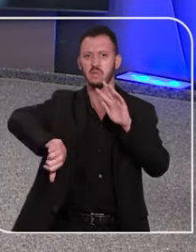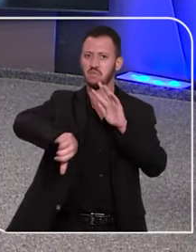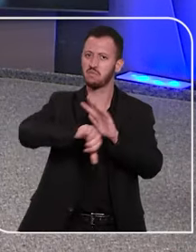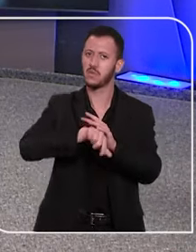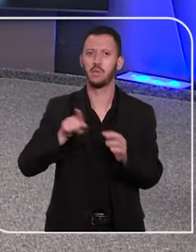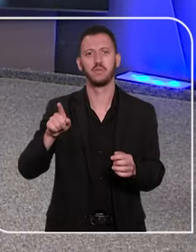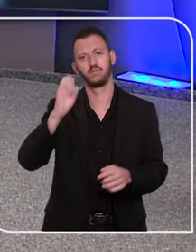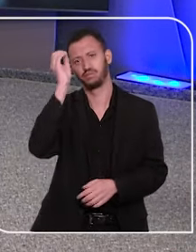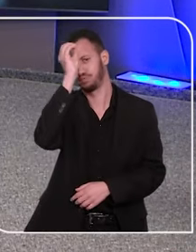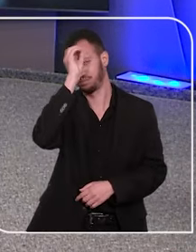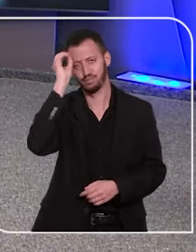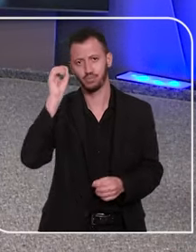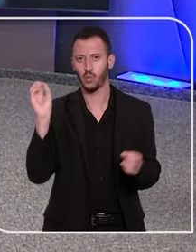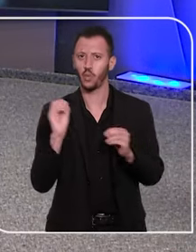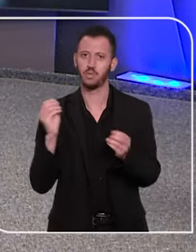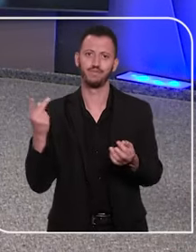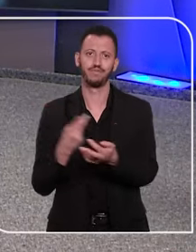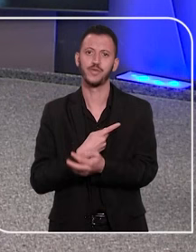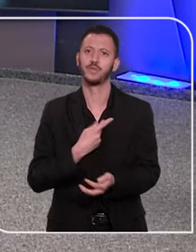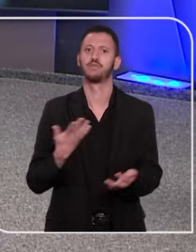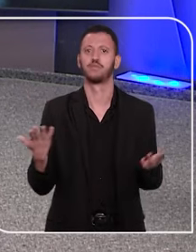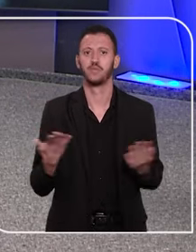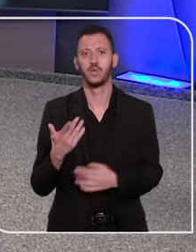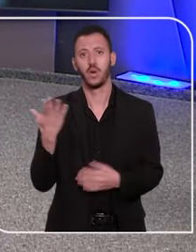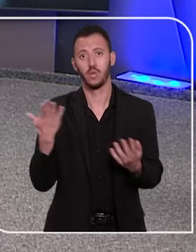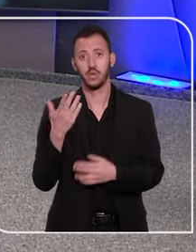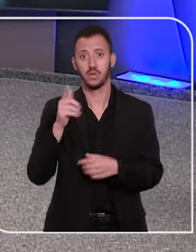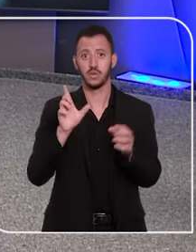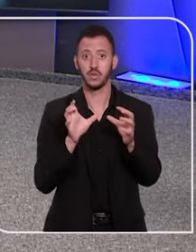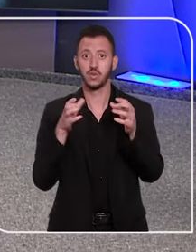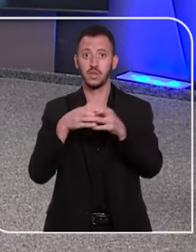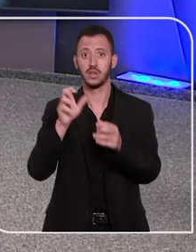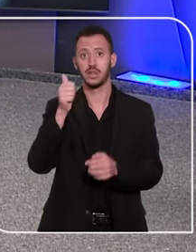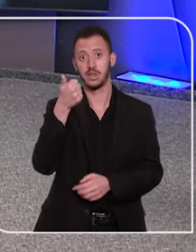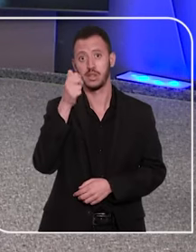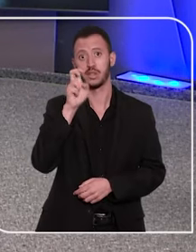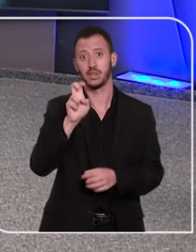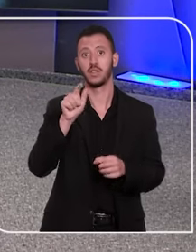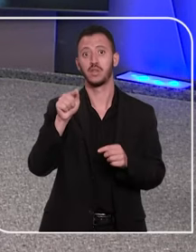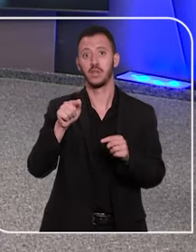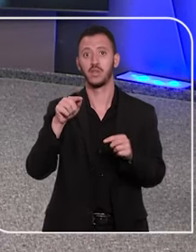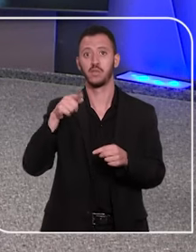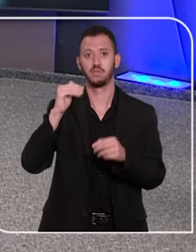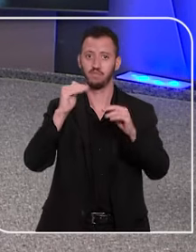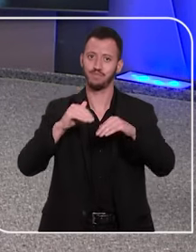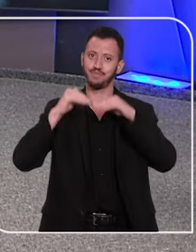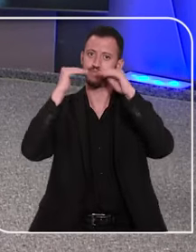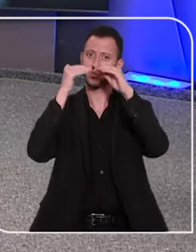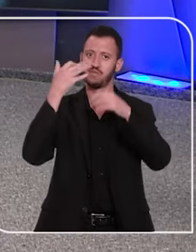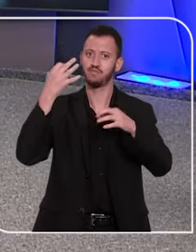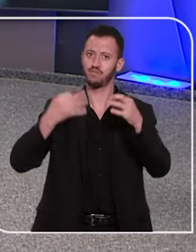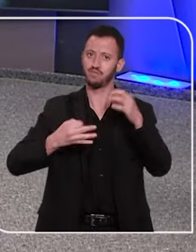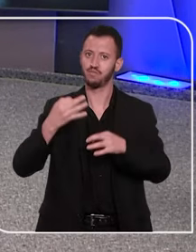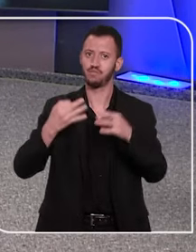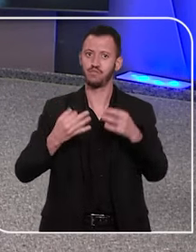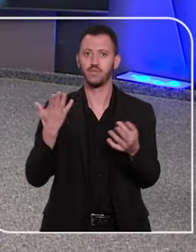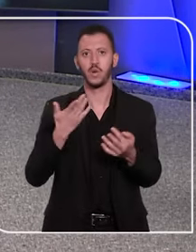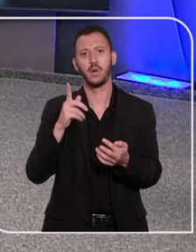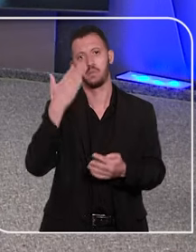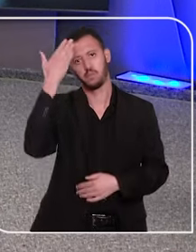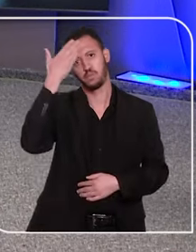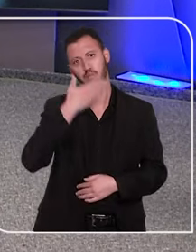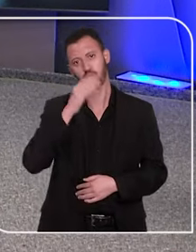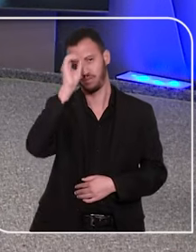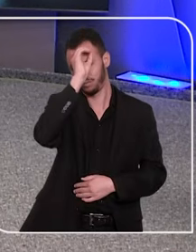que não cometeu somente agora com a decisão da quinta turma do Superior Tribunal de Justiça ele conseguiu